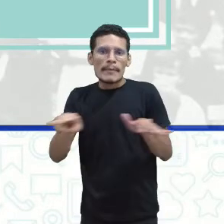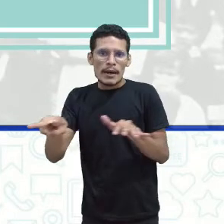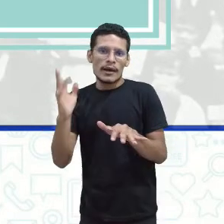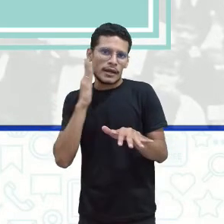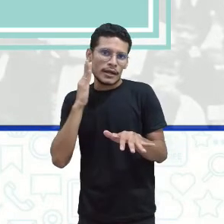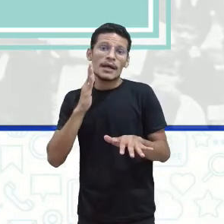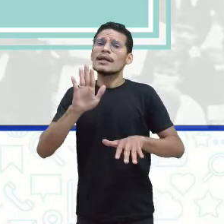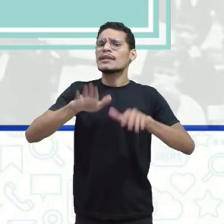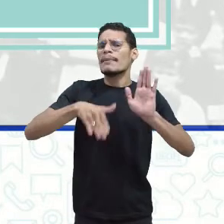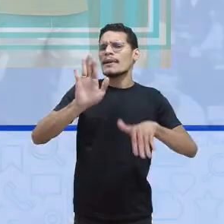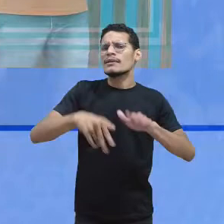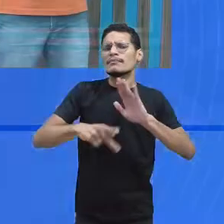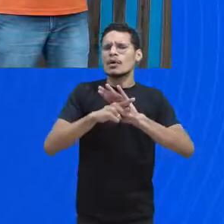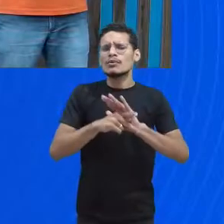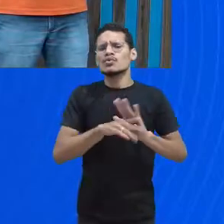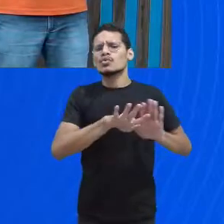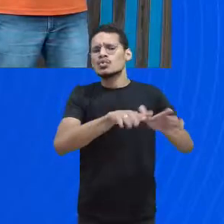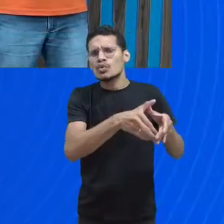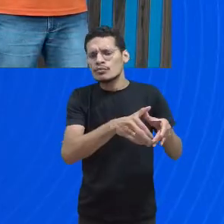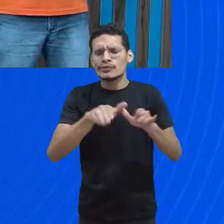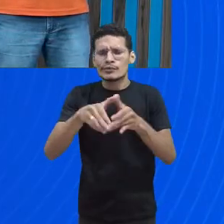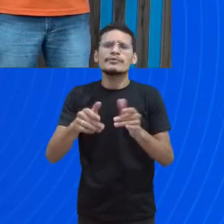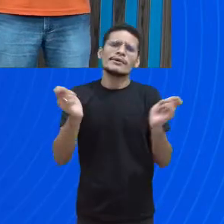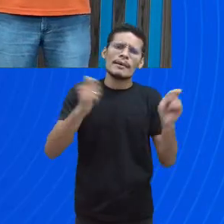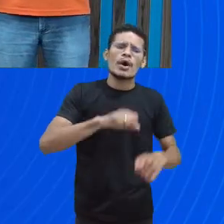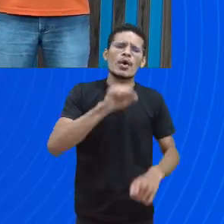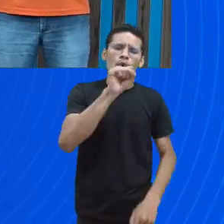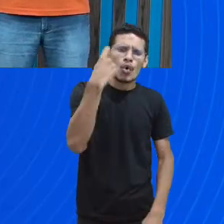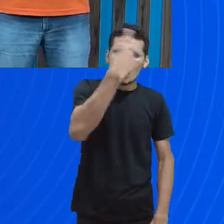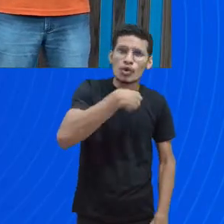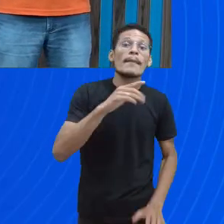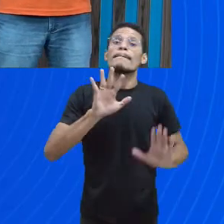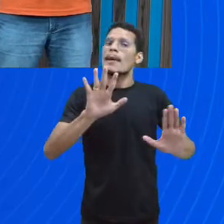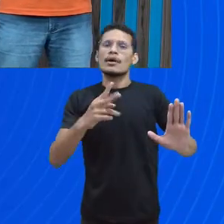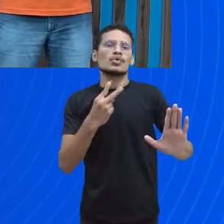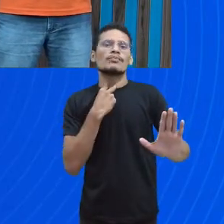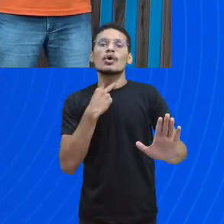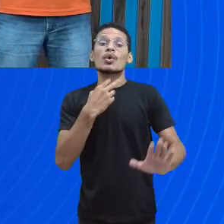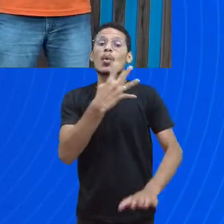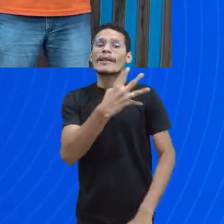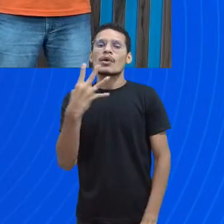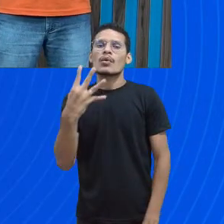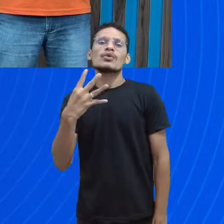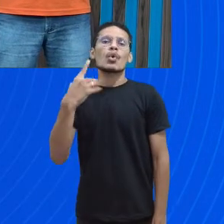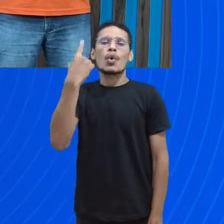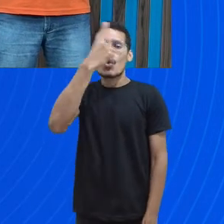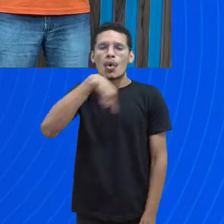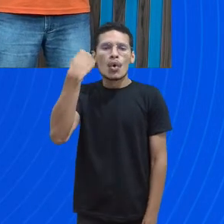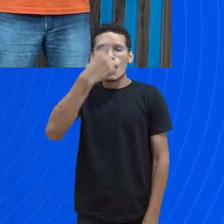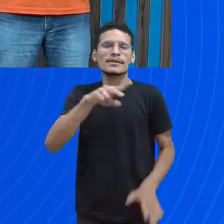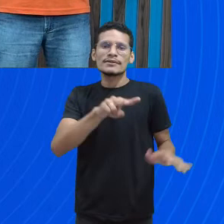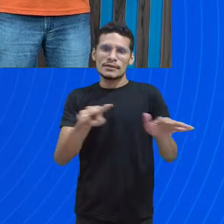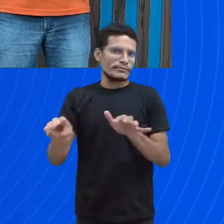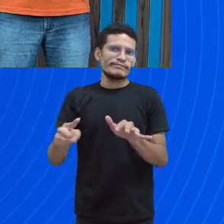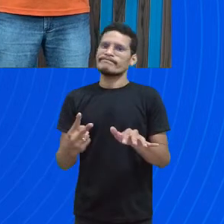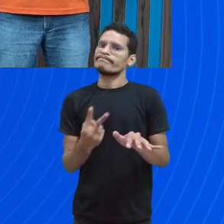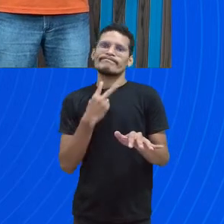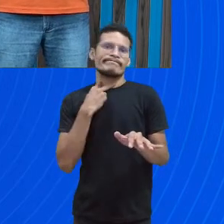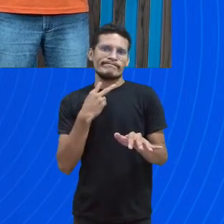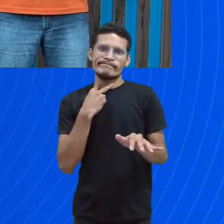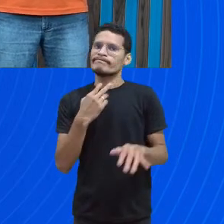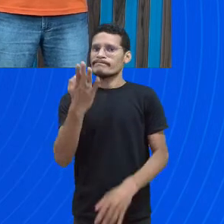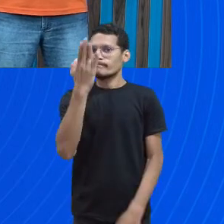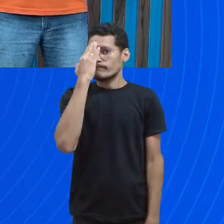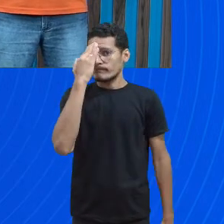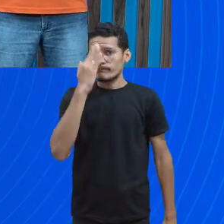ela pode ultrapassar 8 horas diárias, mas ela não pode ultrapassar 44 horas semanais, tá certo? Então, a princípio,